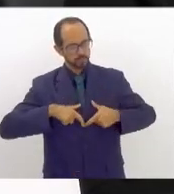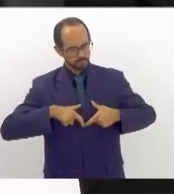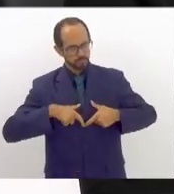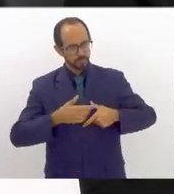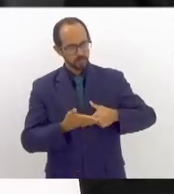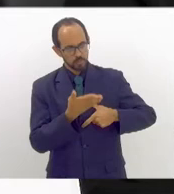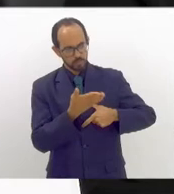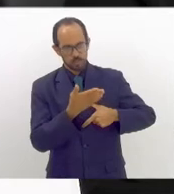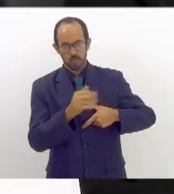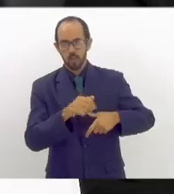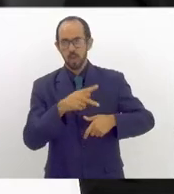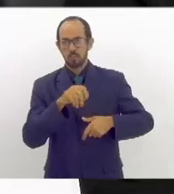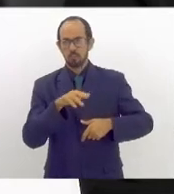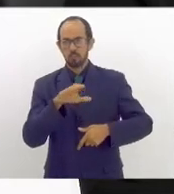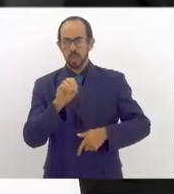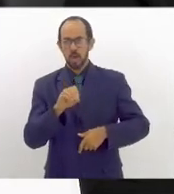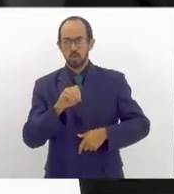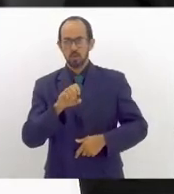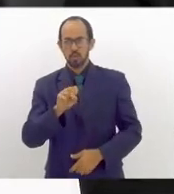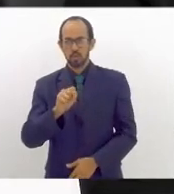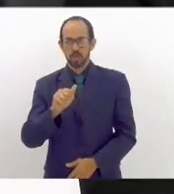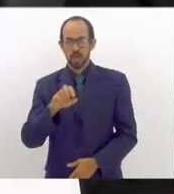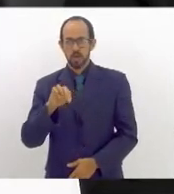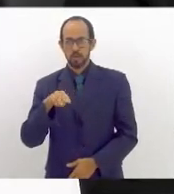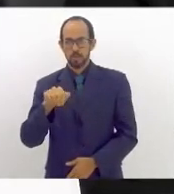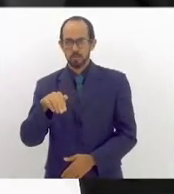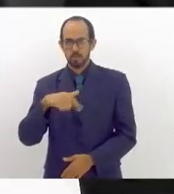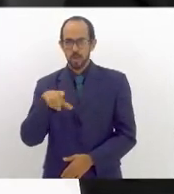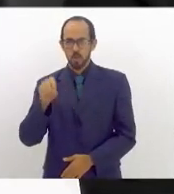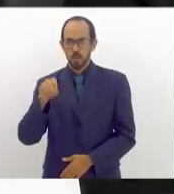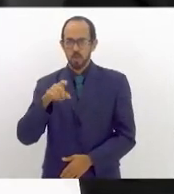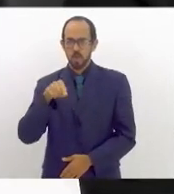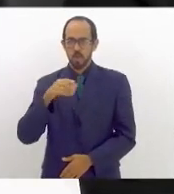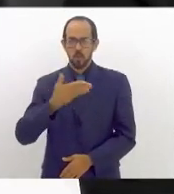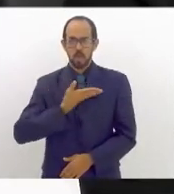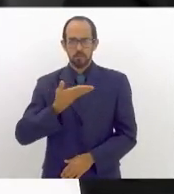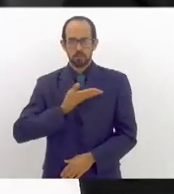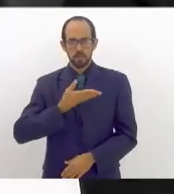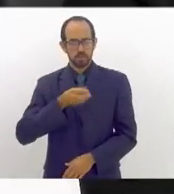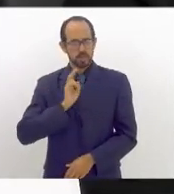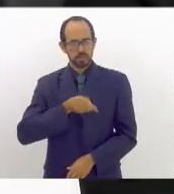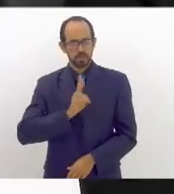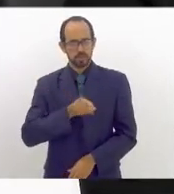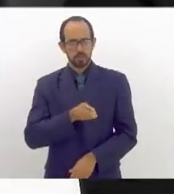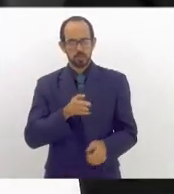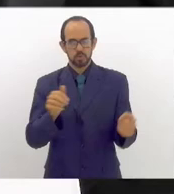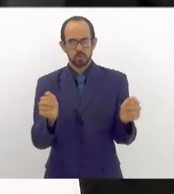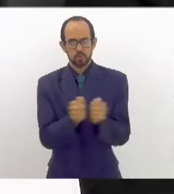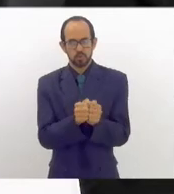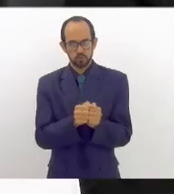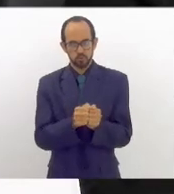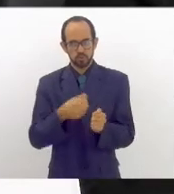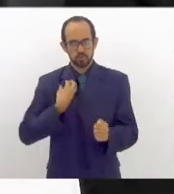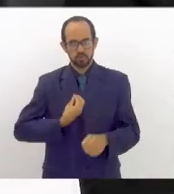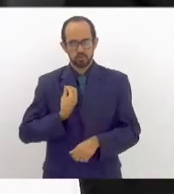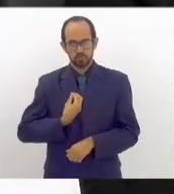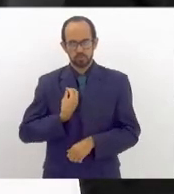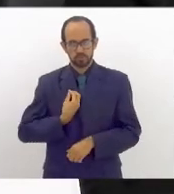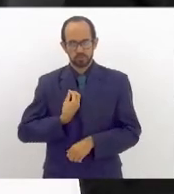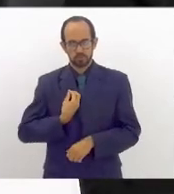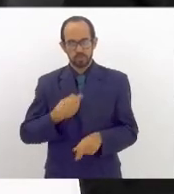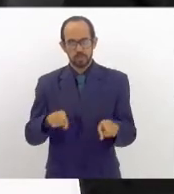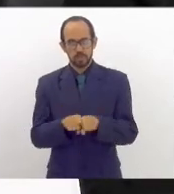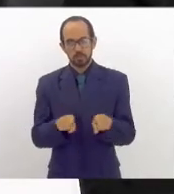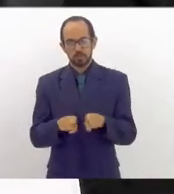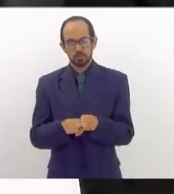Paulo Salomão amigo que tem que estar sempre ao nosso lado presente e também